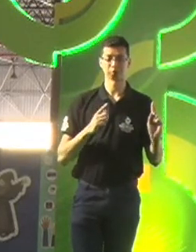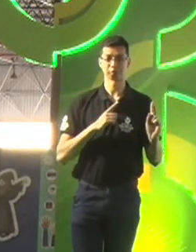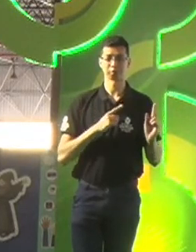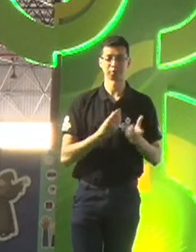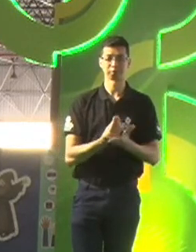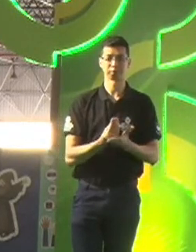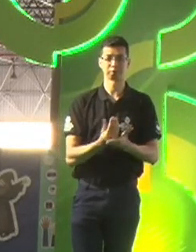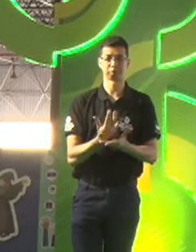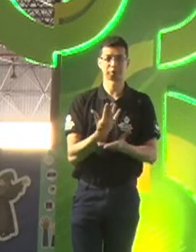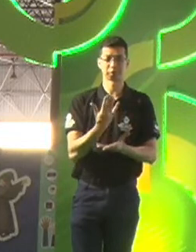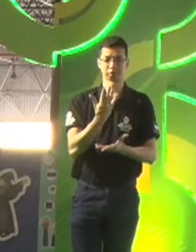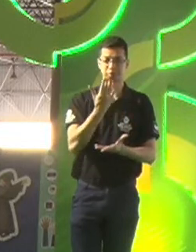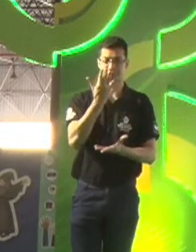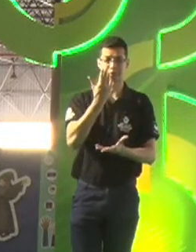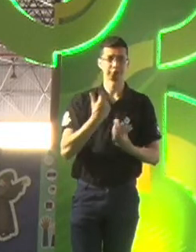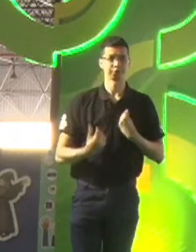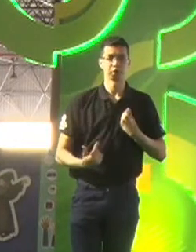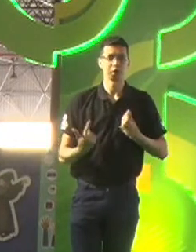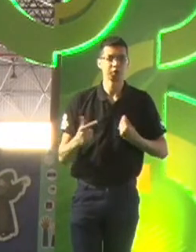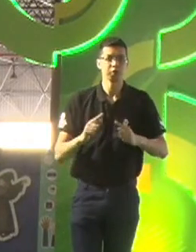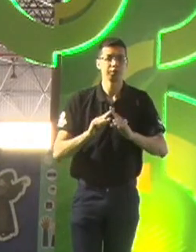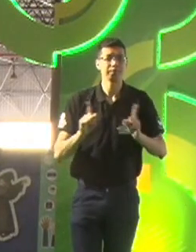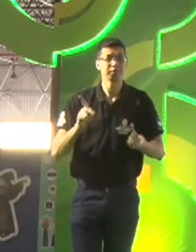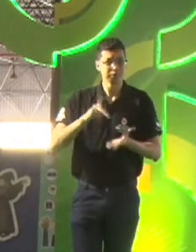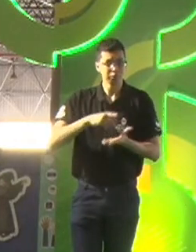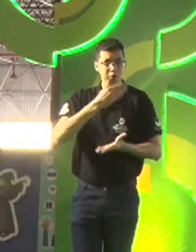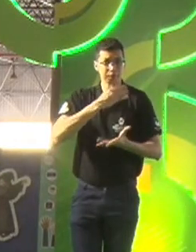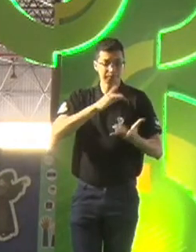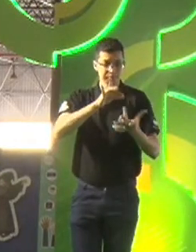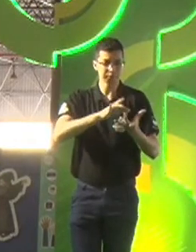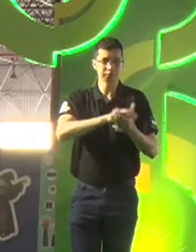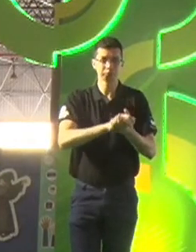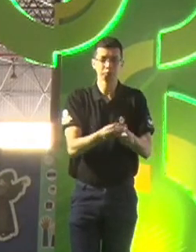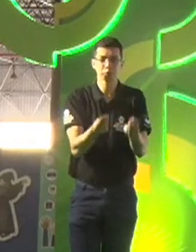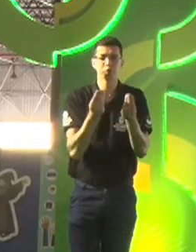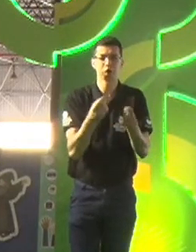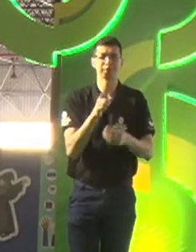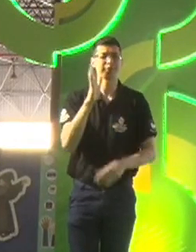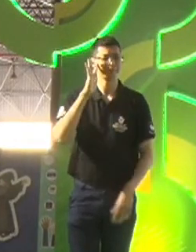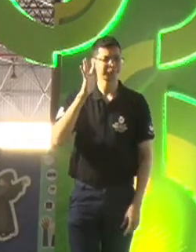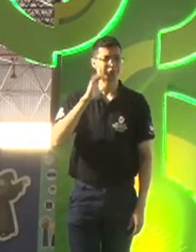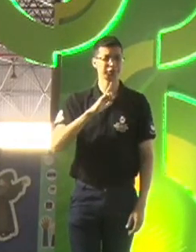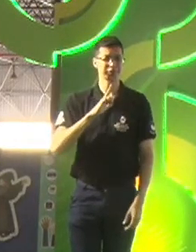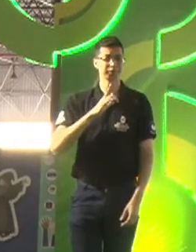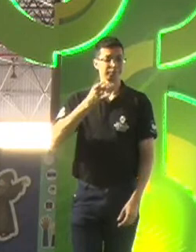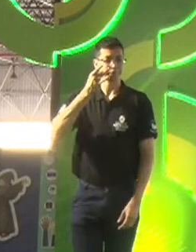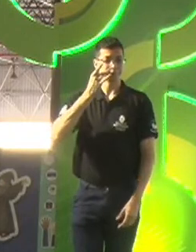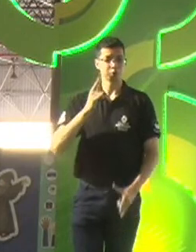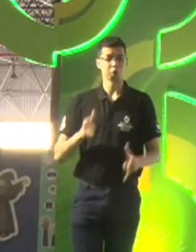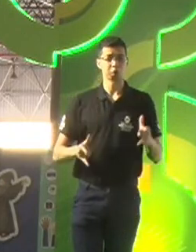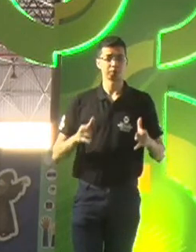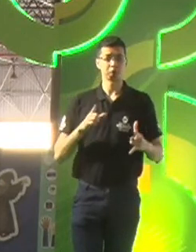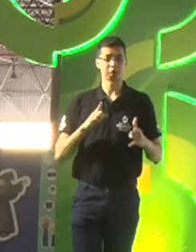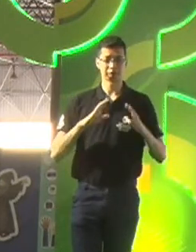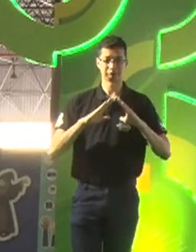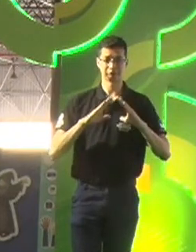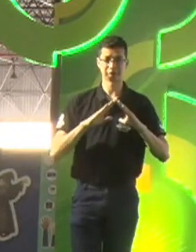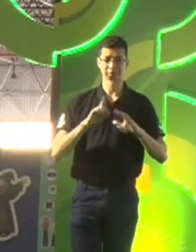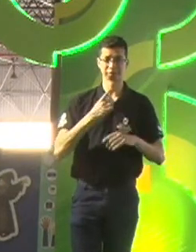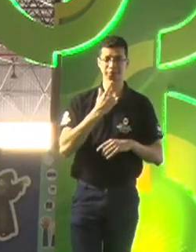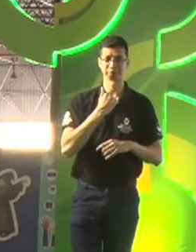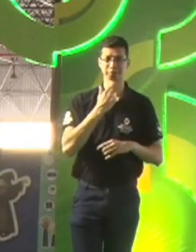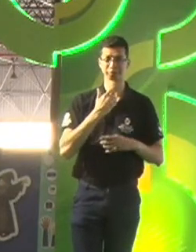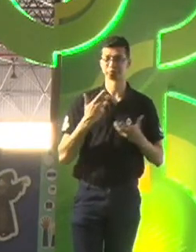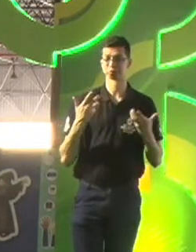virtual ela não existe mas o cara casou com ela Então imagina se você tem um robô físico que tá na sua casa e você decide que eu não quero mais